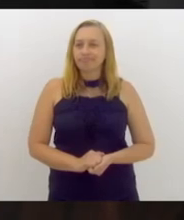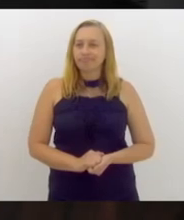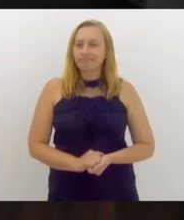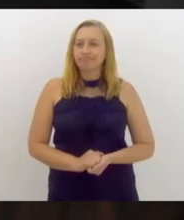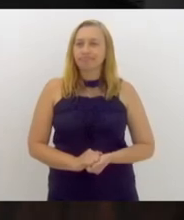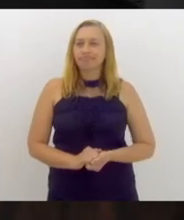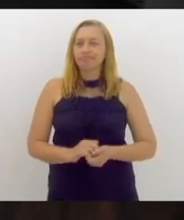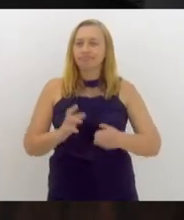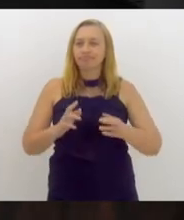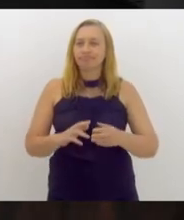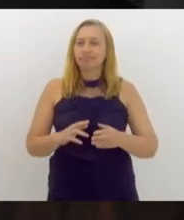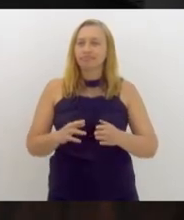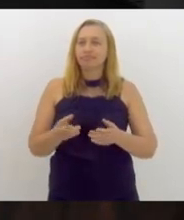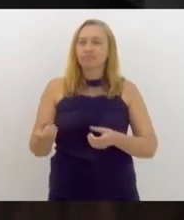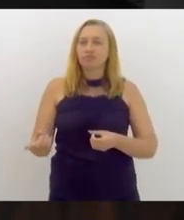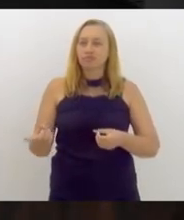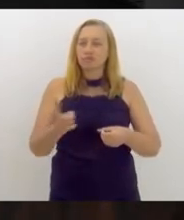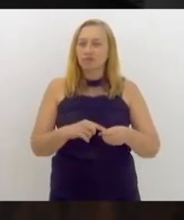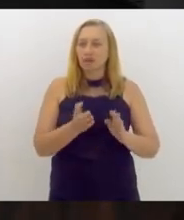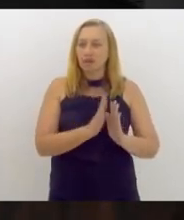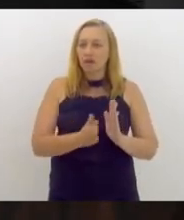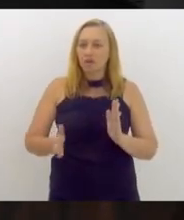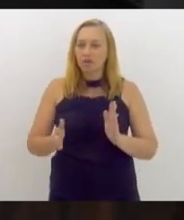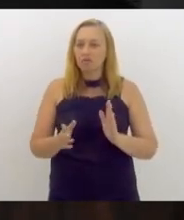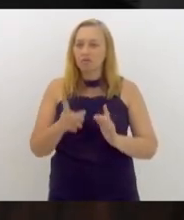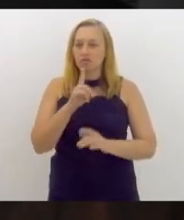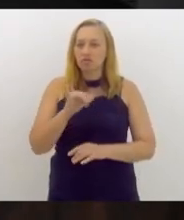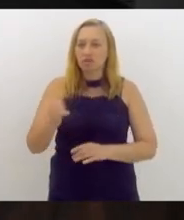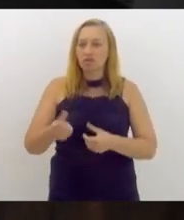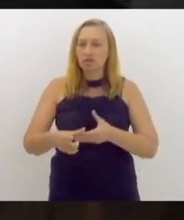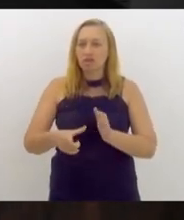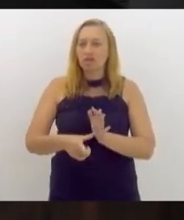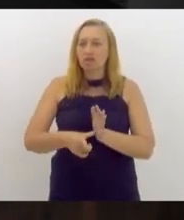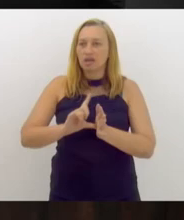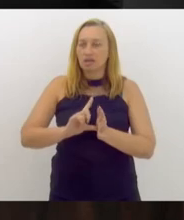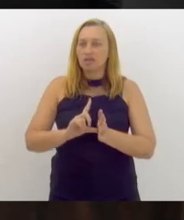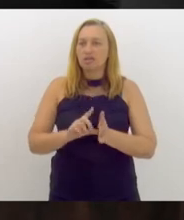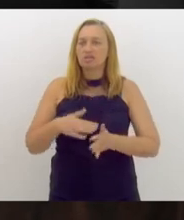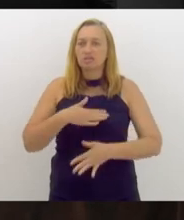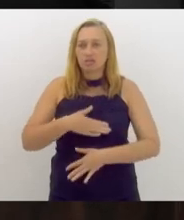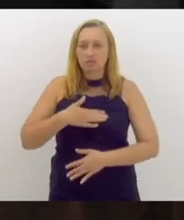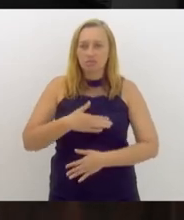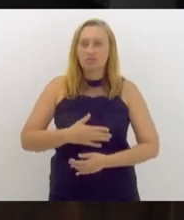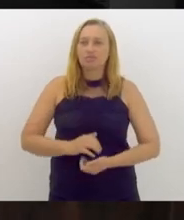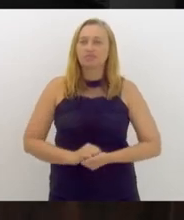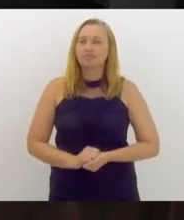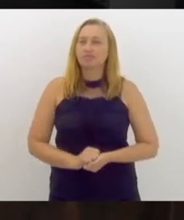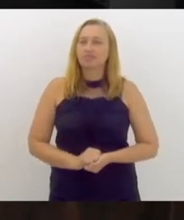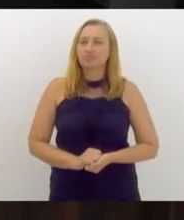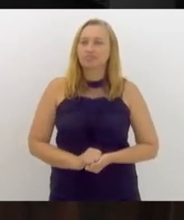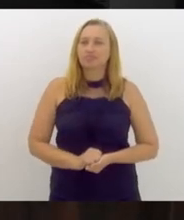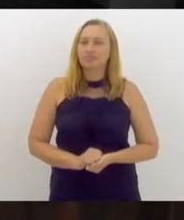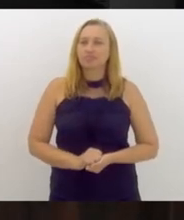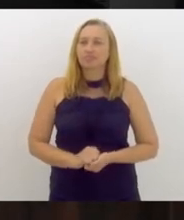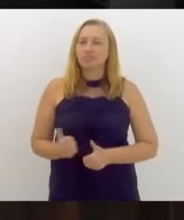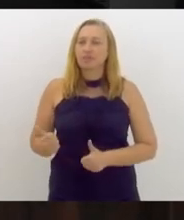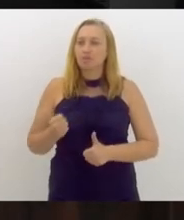Está reaberta a sessão, vamos retornar à ordem do dia. Antes, porém, gostaríamos de dar